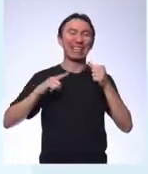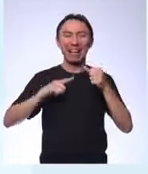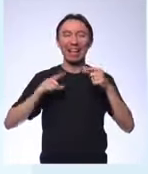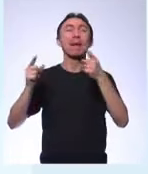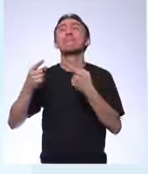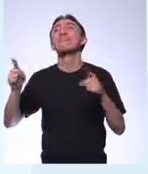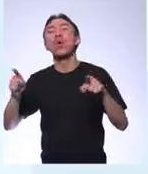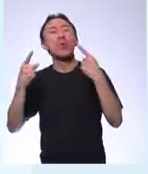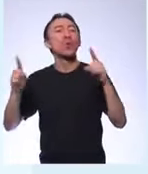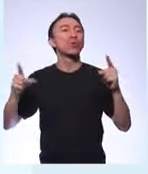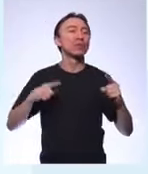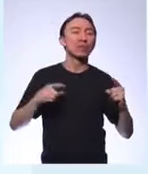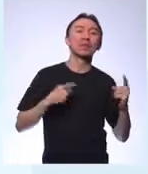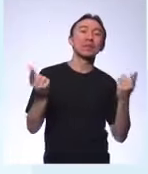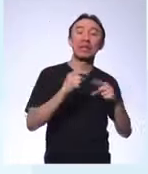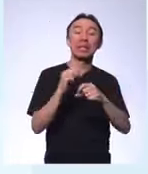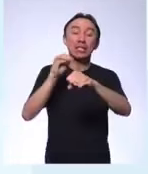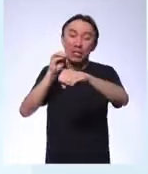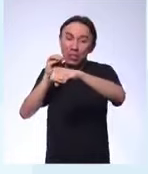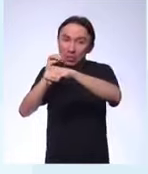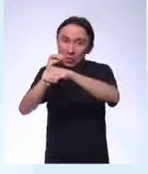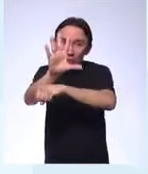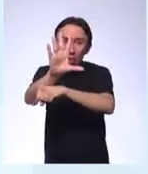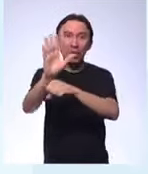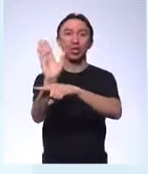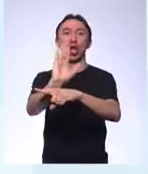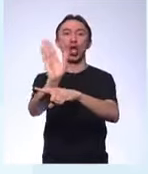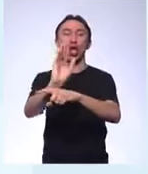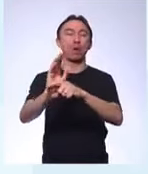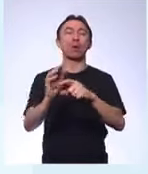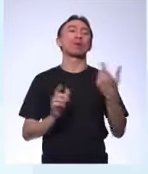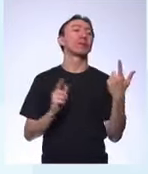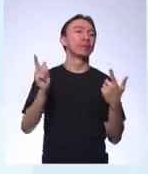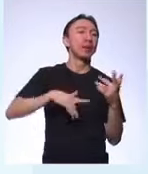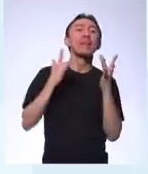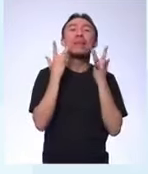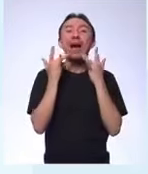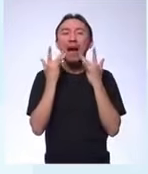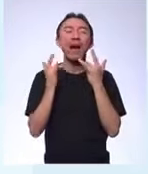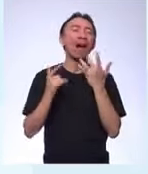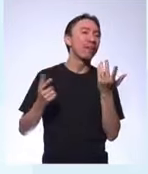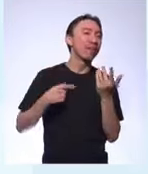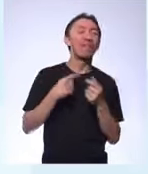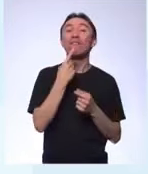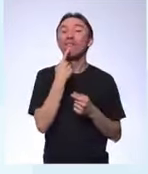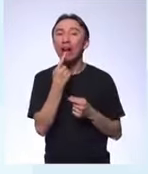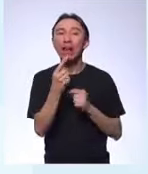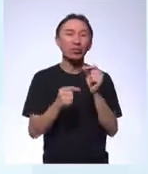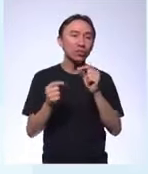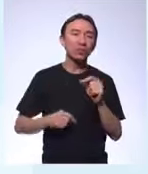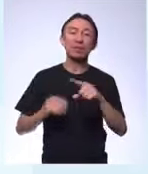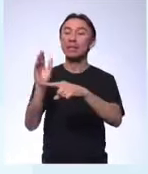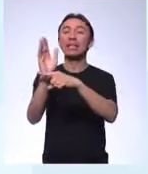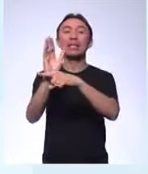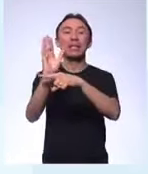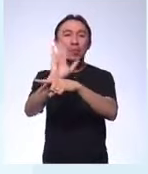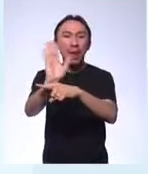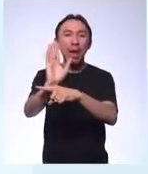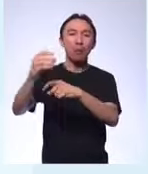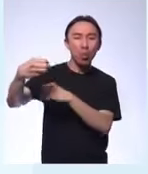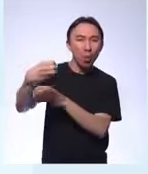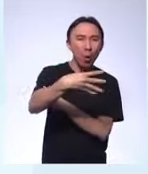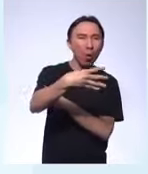do teatro. Nós até comentamos isso em aulas anteriores, quando a gente fala do cinema novo, quando a gente fala da era dos